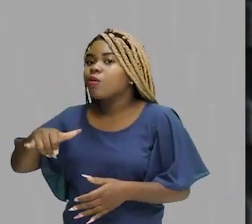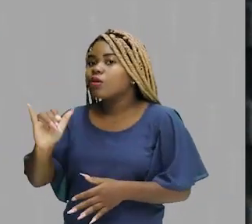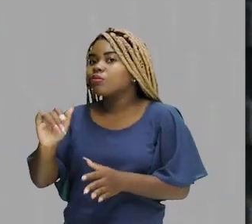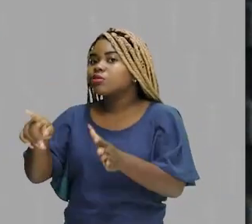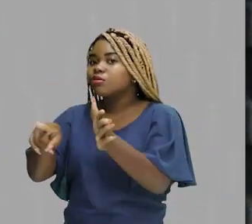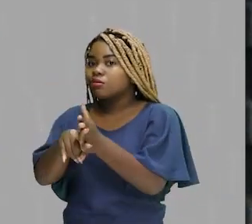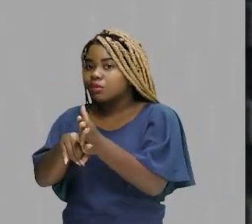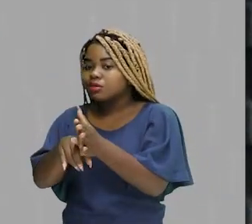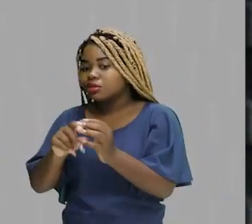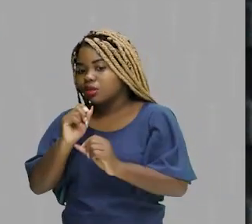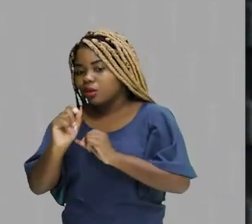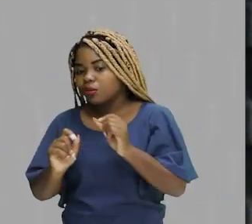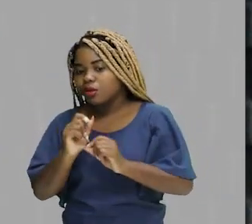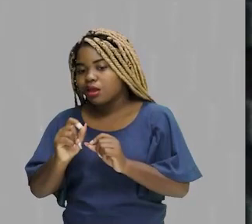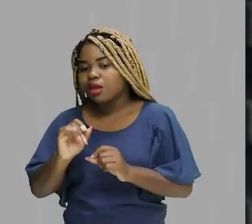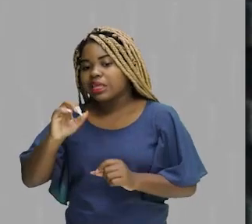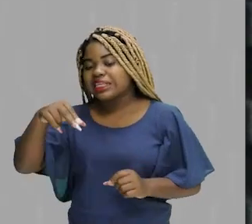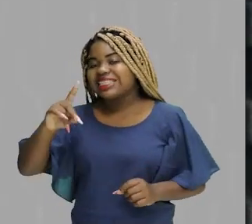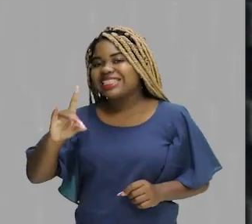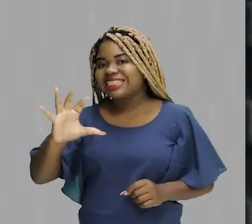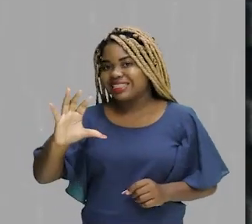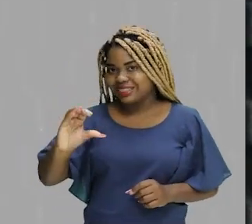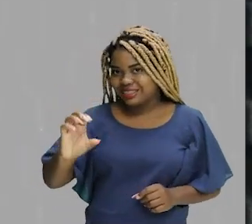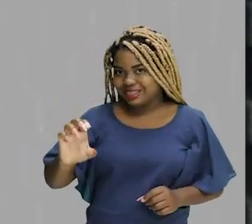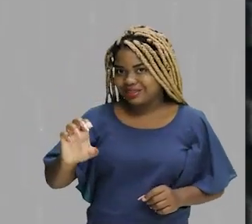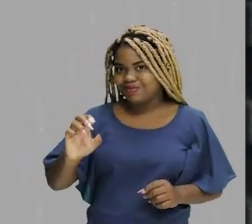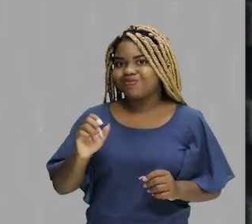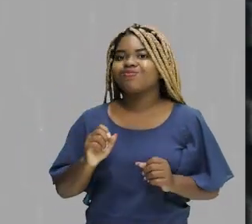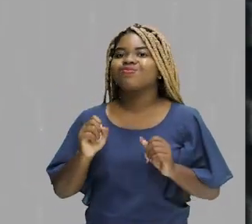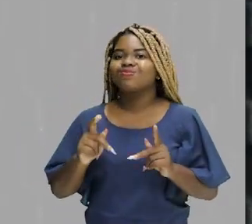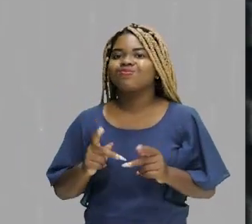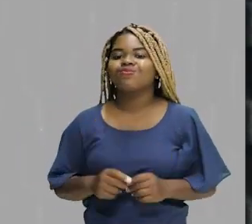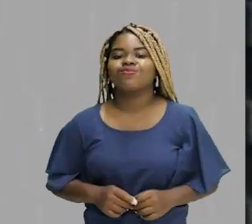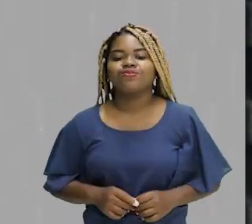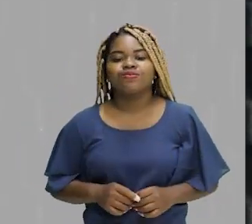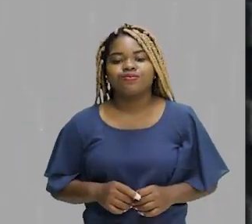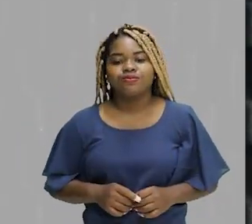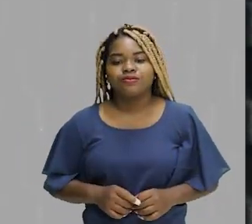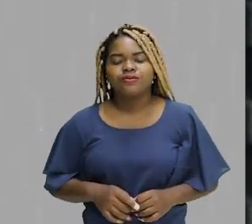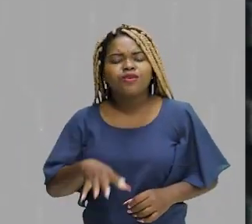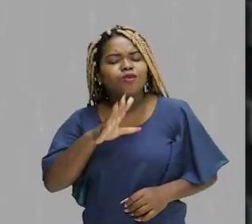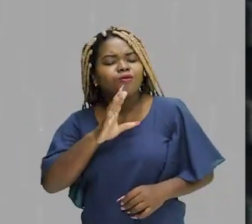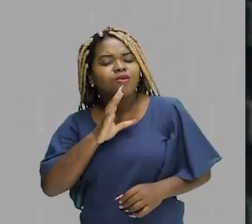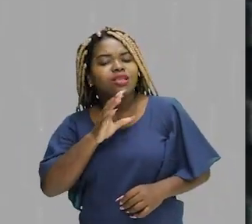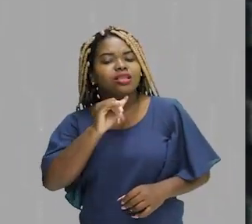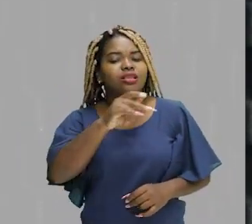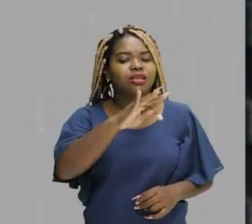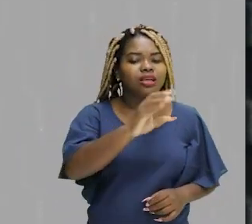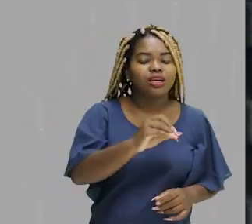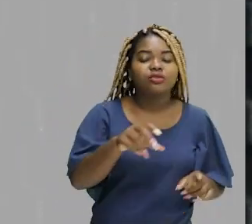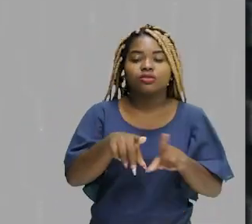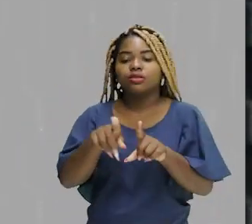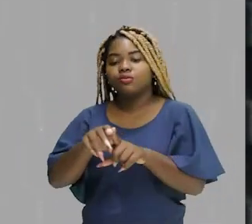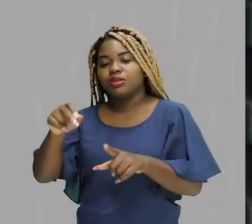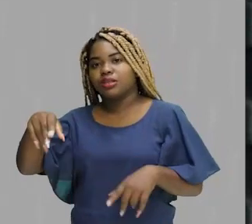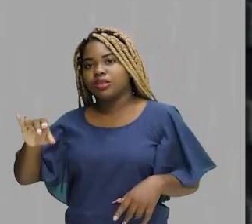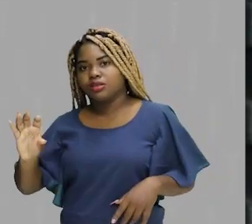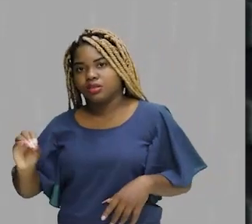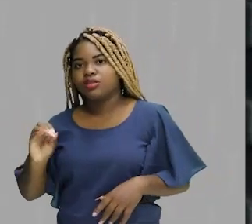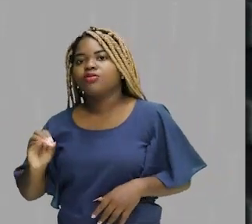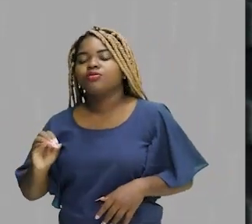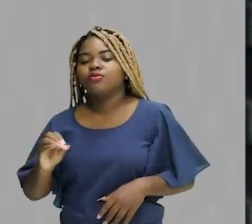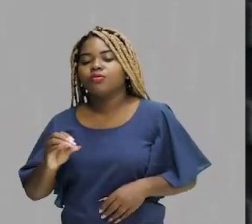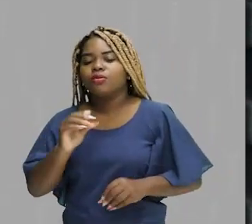índice do cátion, certo? Então, conhecendo o cátion, conhecendo o ânion, para a montagem da